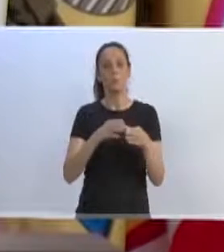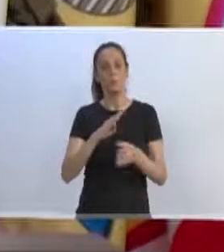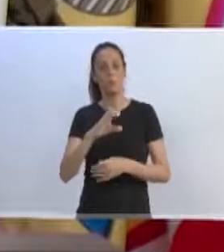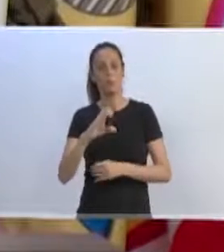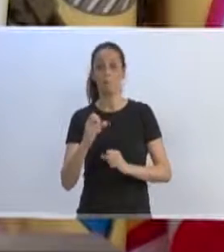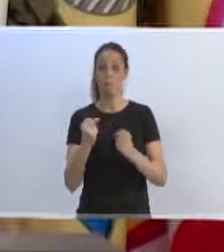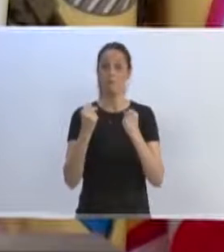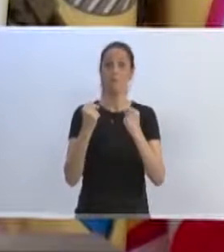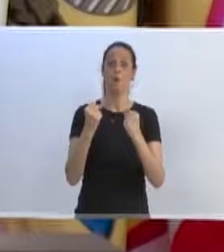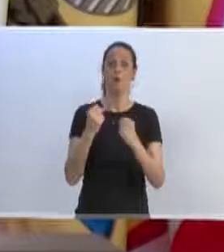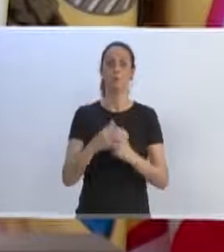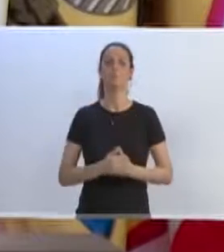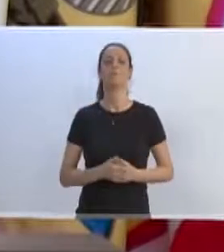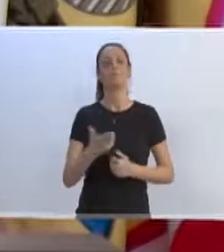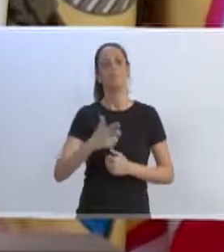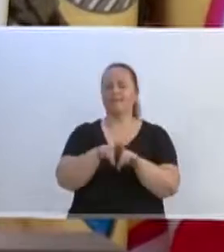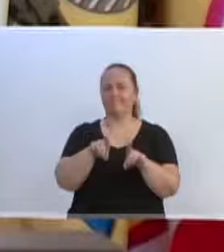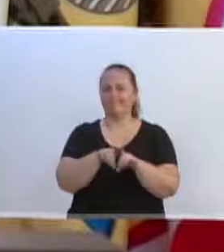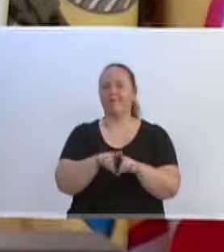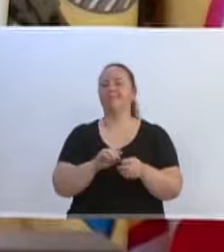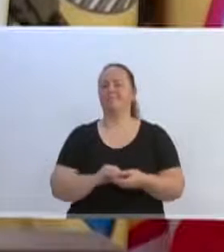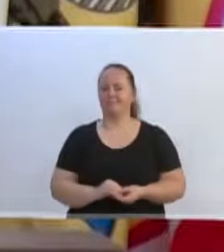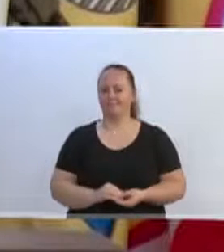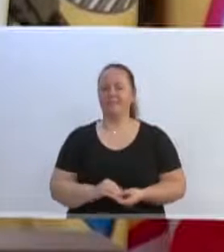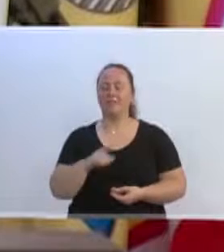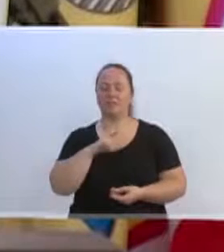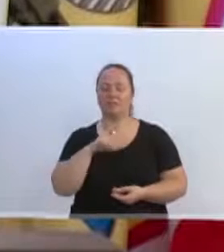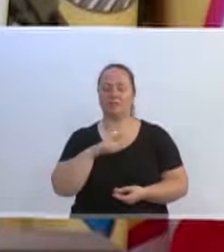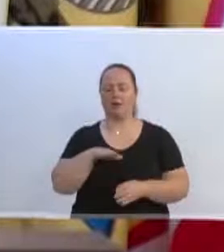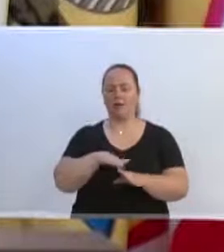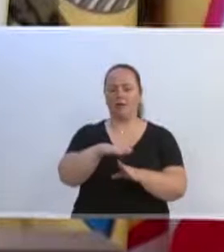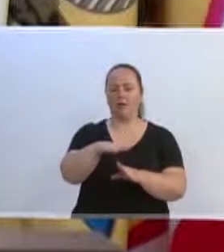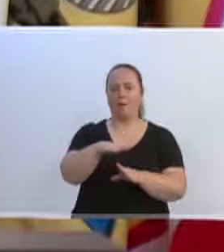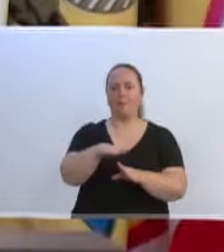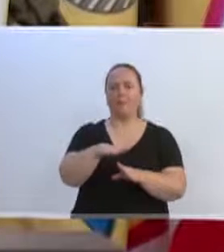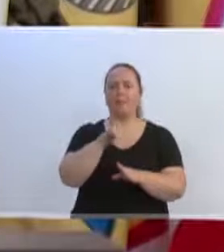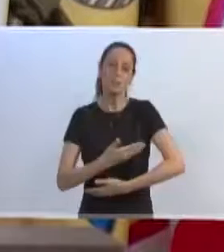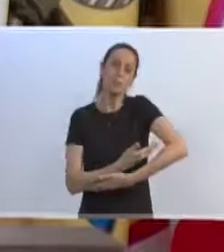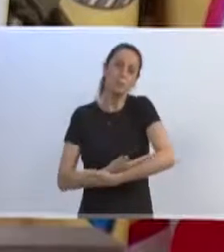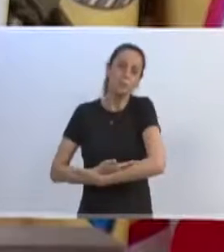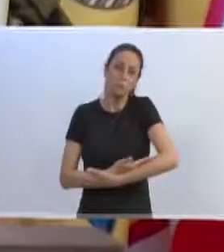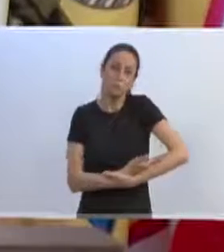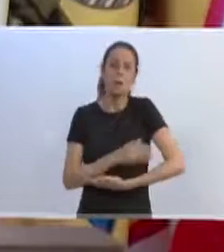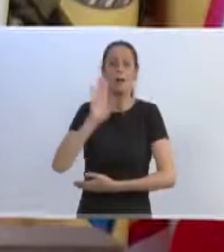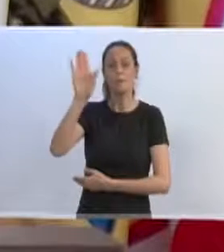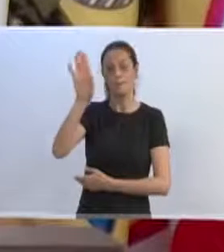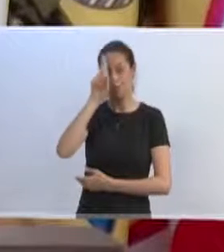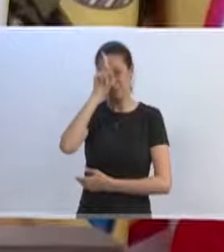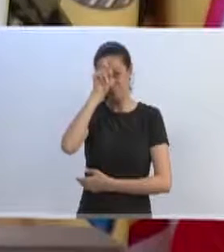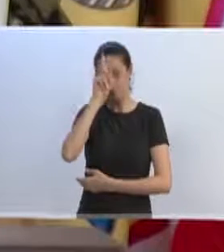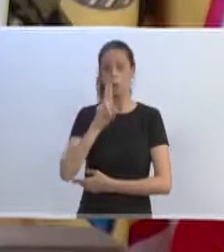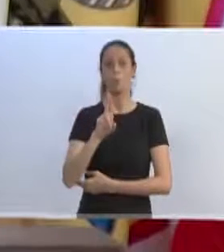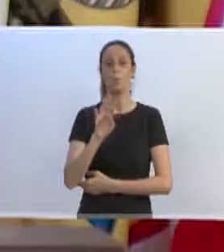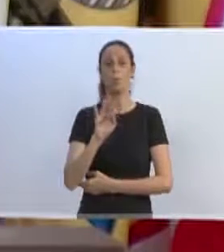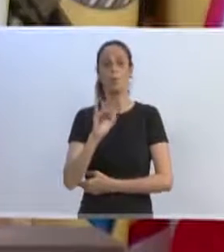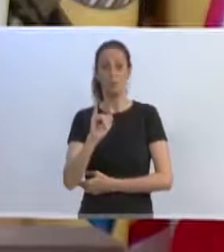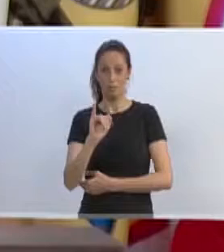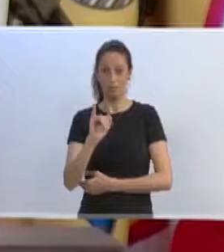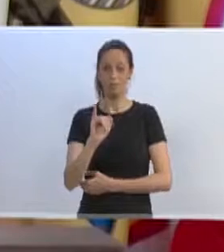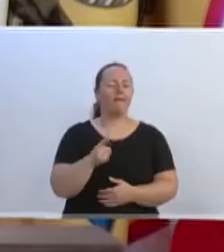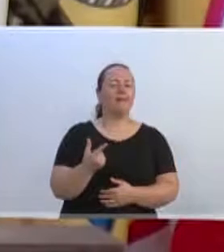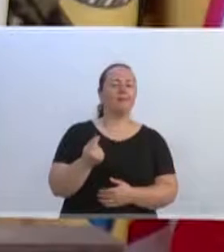do Campeonato Catarinense. Em seus pronunciamentos, todos os vereadores abraçaram o mês laranja